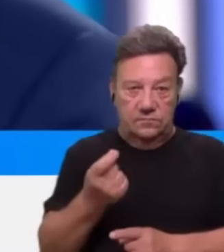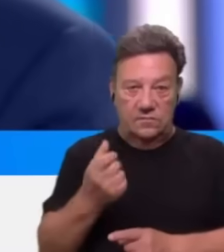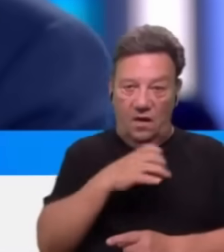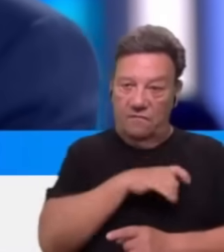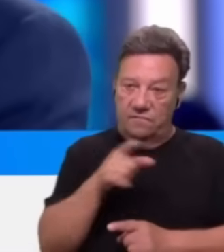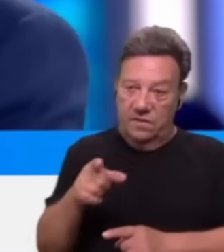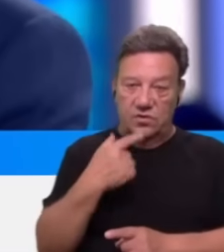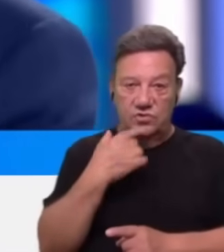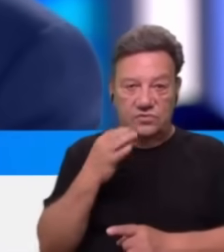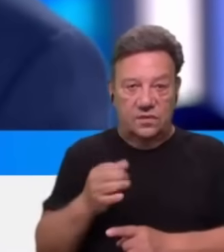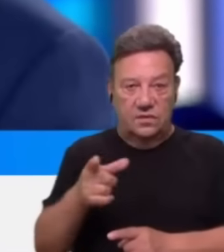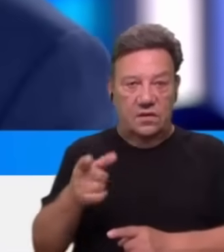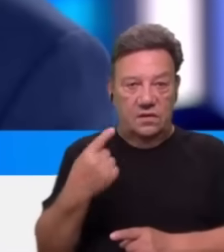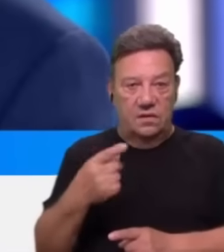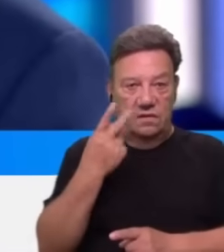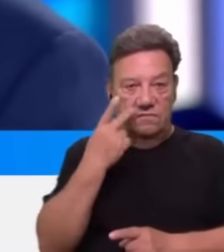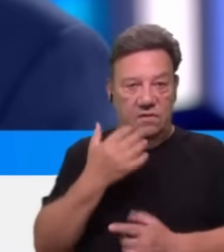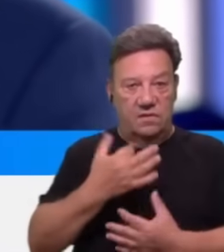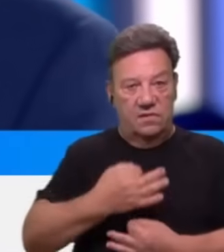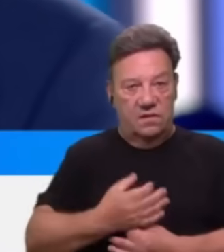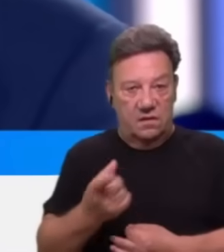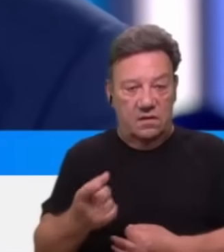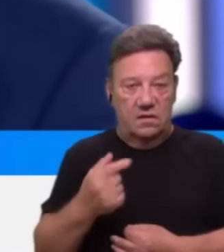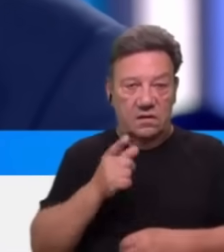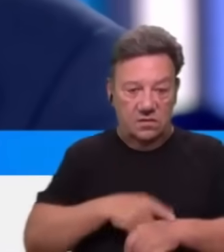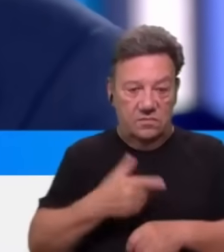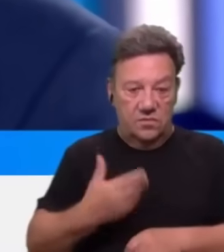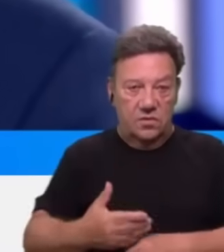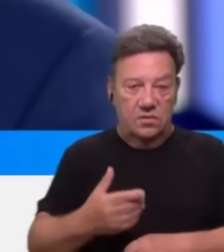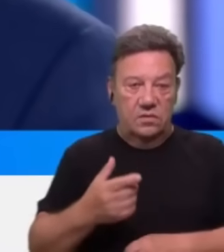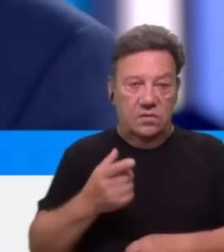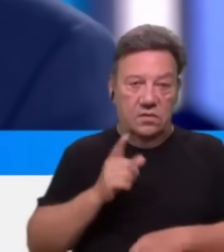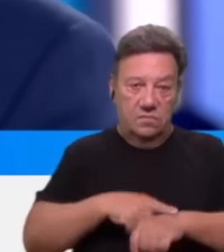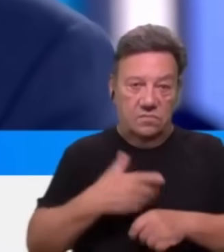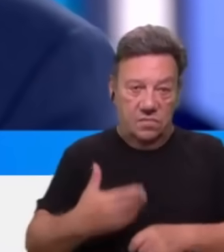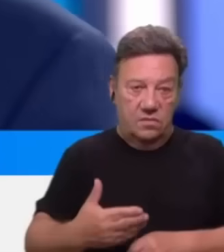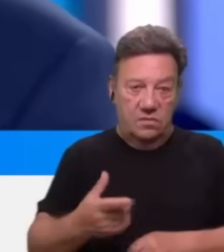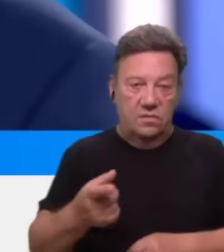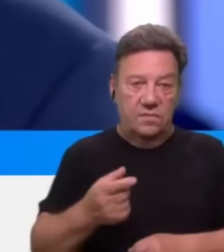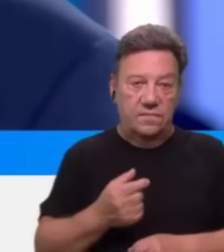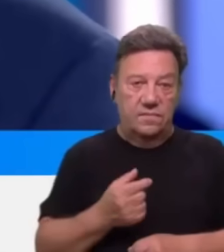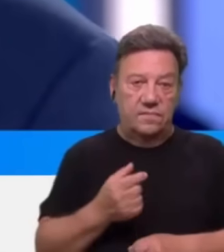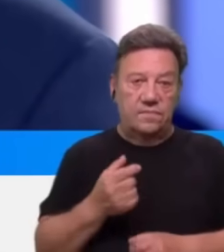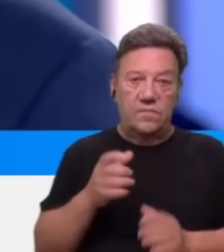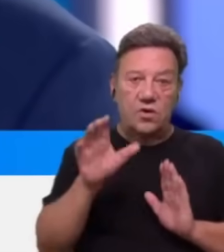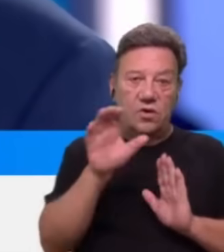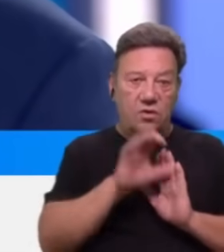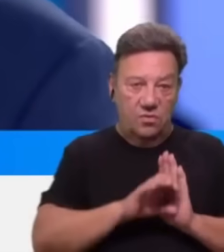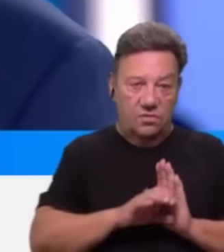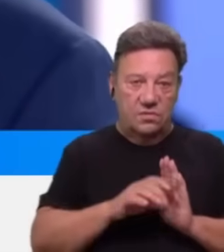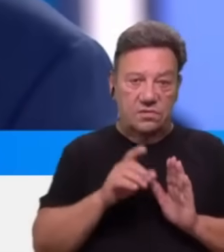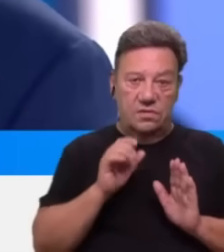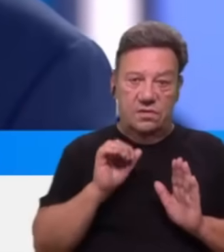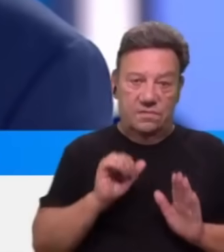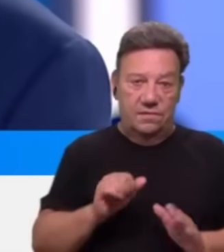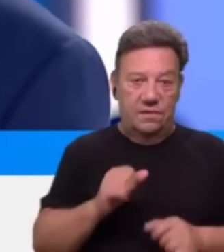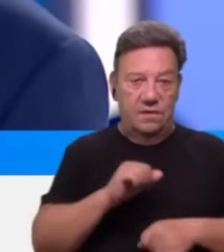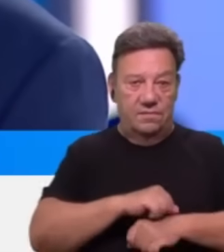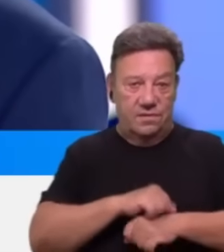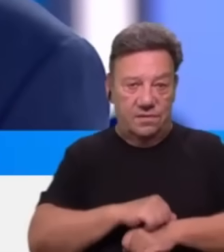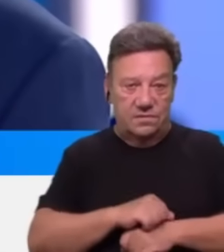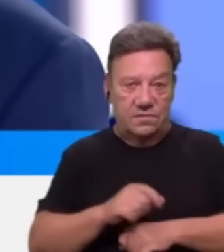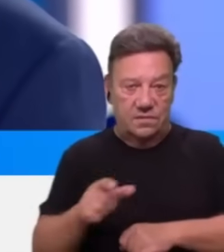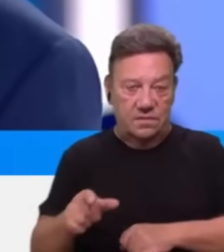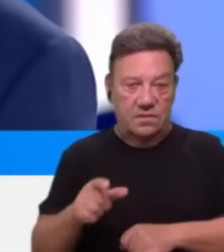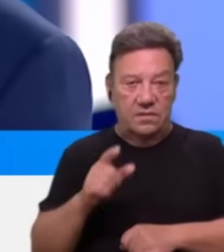oferem é suficiente para terem uma vida digna neste momento neste momento a as condições de habitação